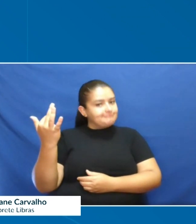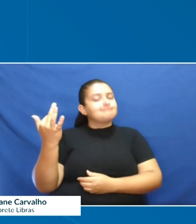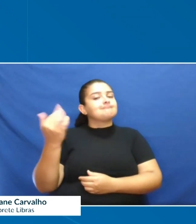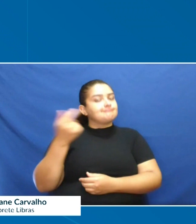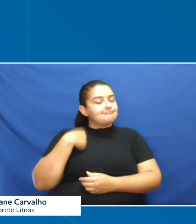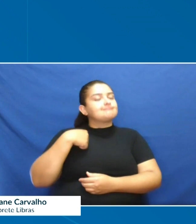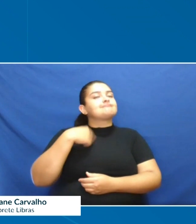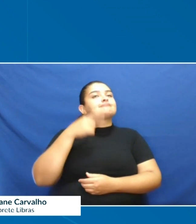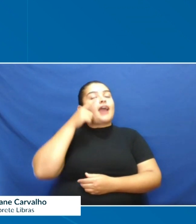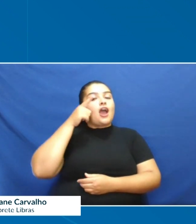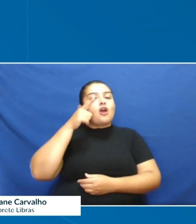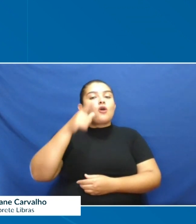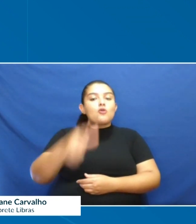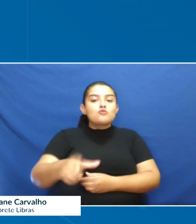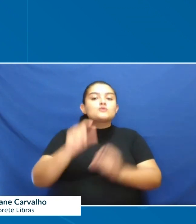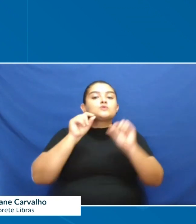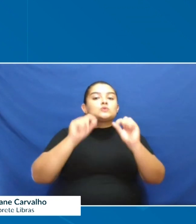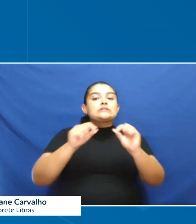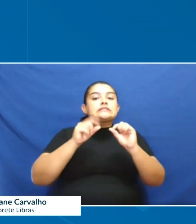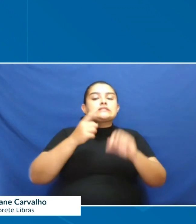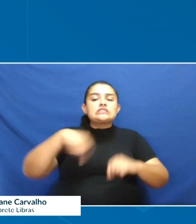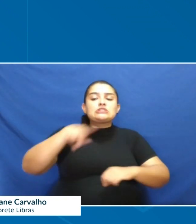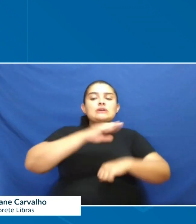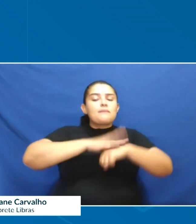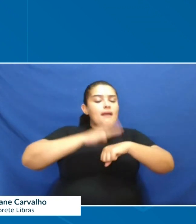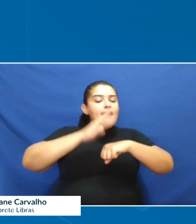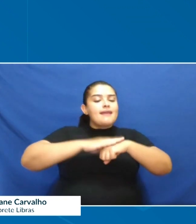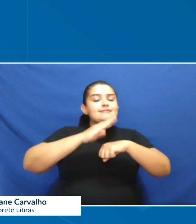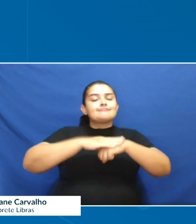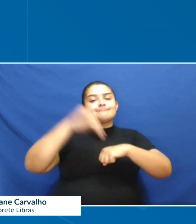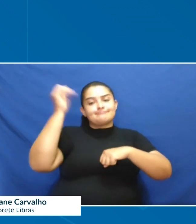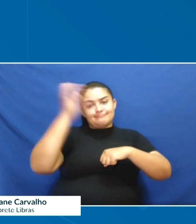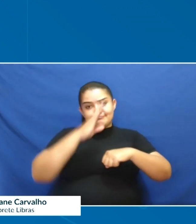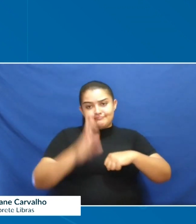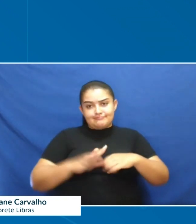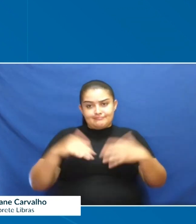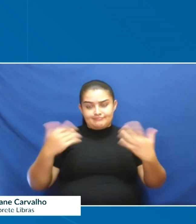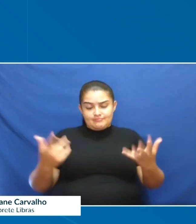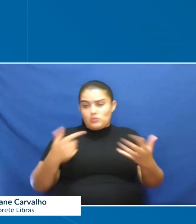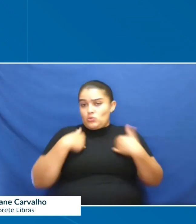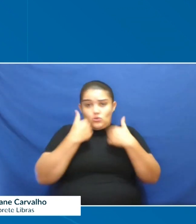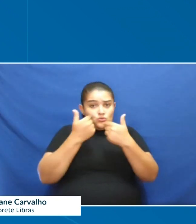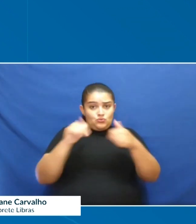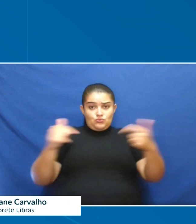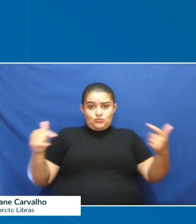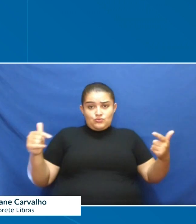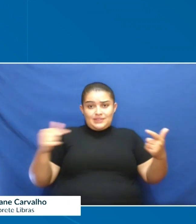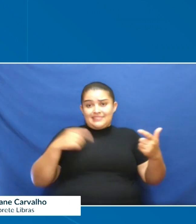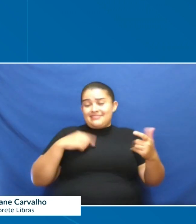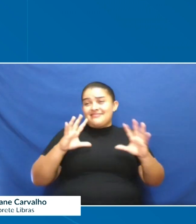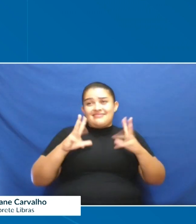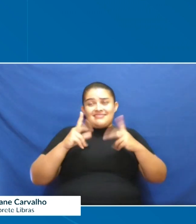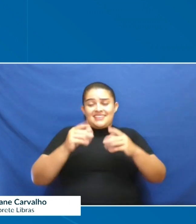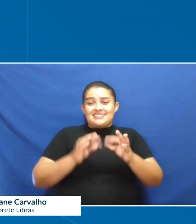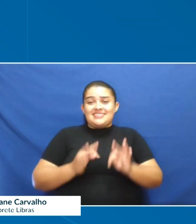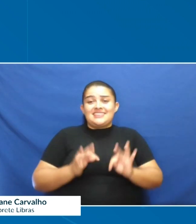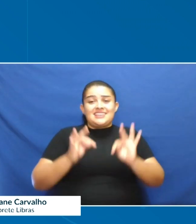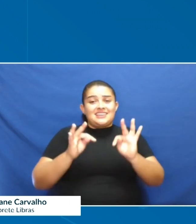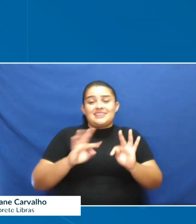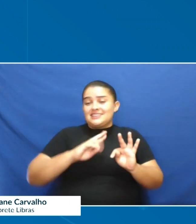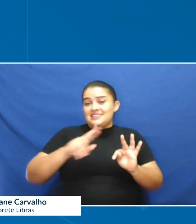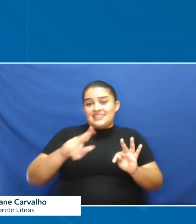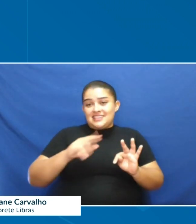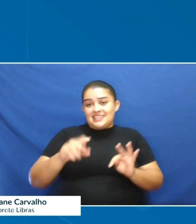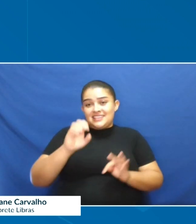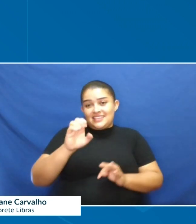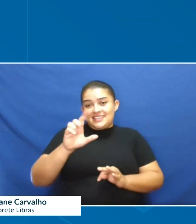o desafio de sermos mais independentes, né? Então, por exemplo, nós não temos nada eletrônico. Não? O máximo que nós temos de eletrônica